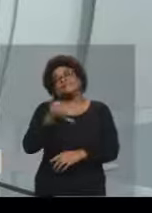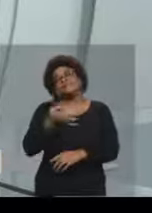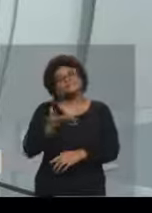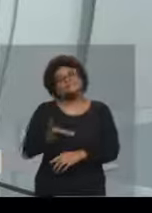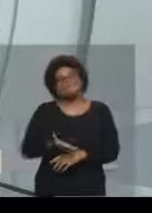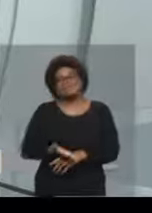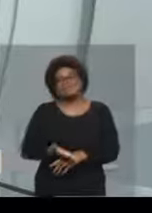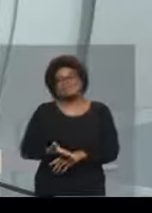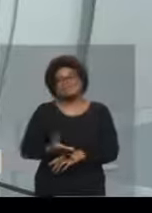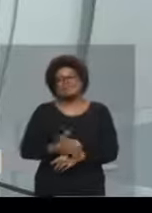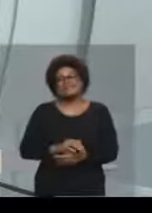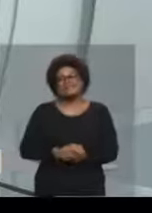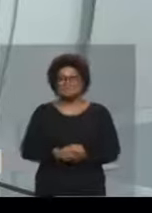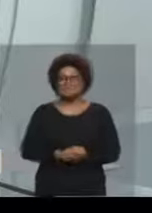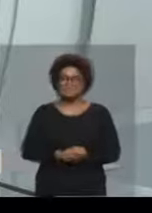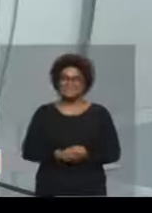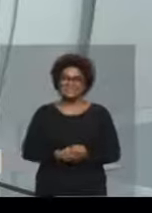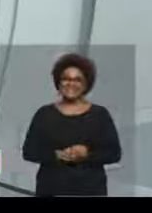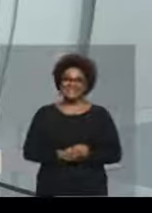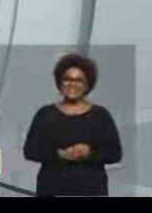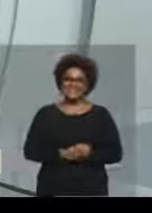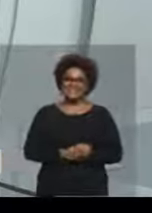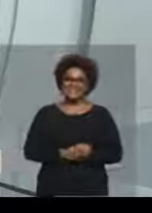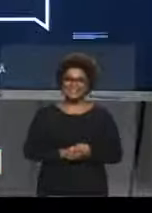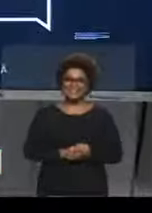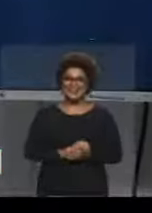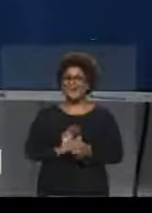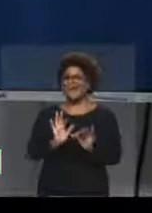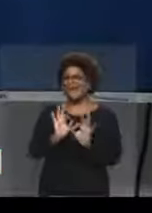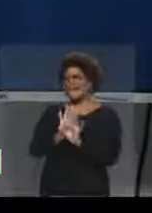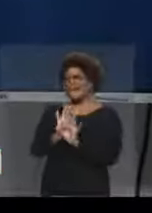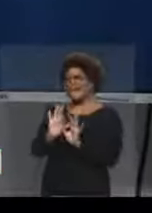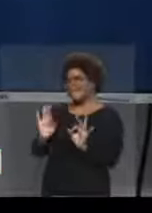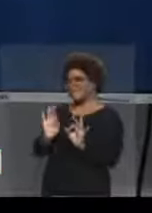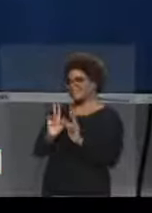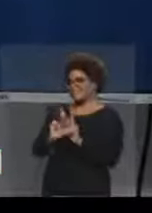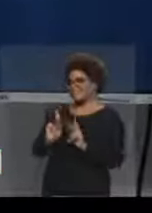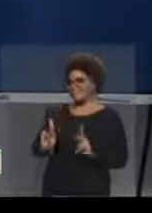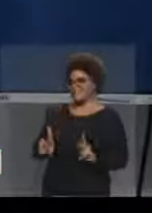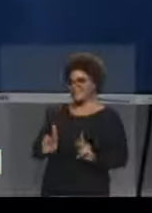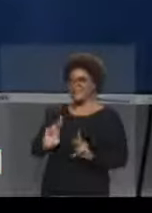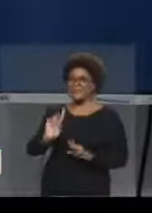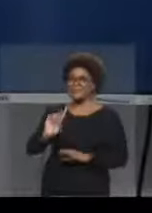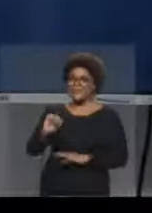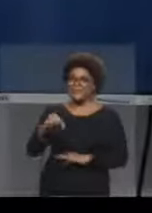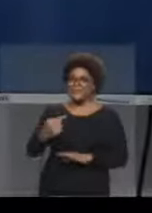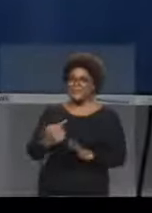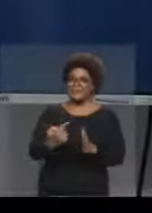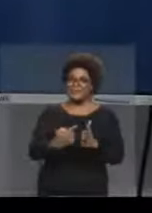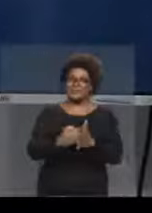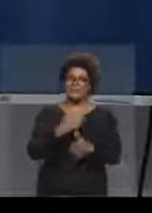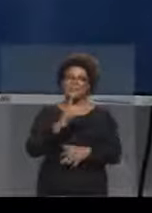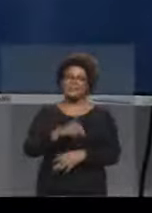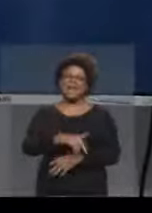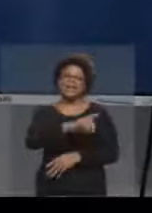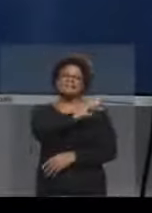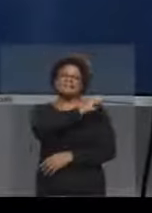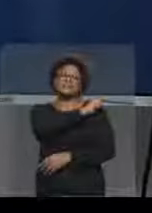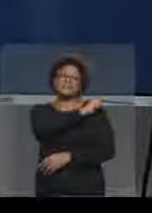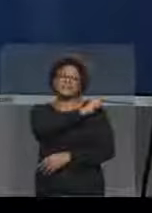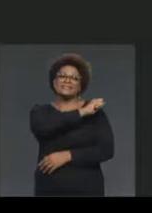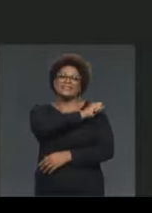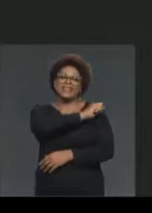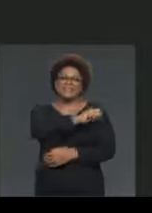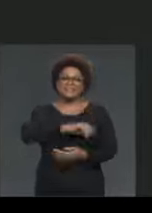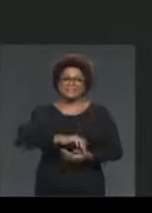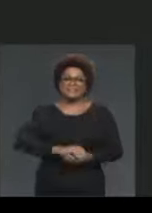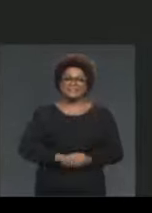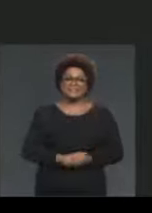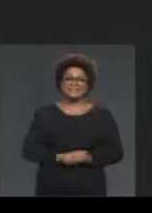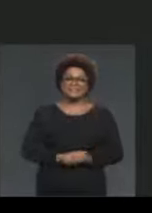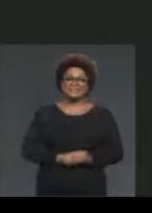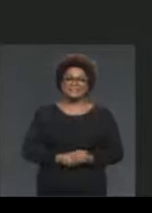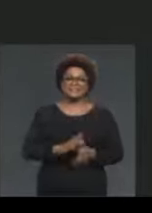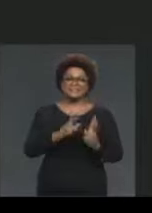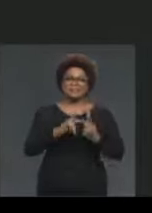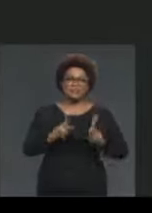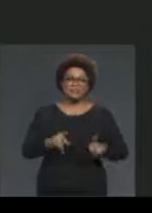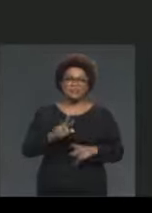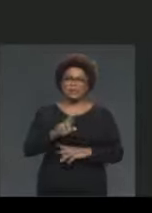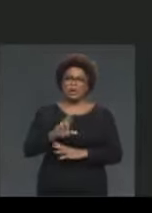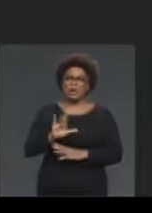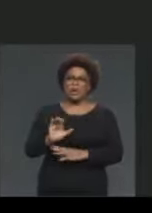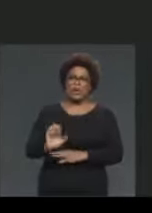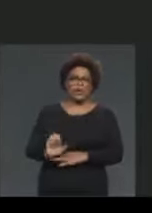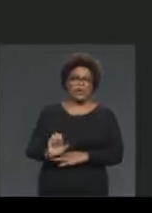né? Vamos lá, ótimo, professores. A nossa próxima questão agora é do 8º ano. Professora Rose, a qual